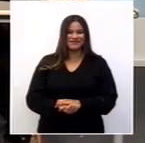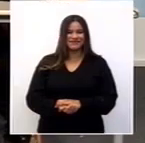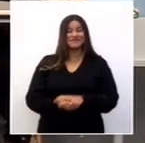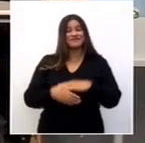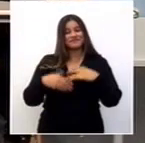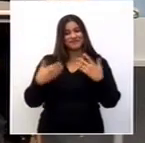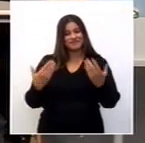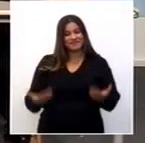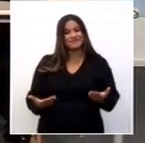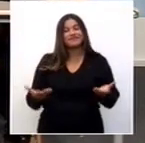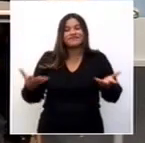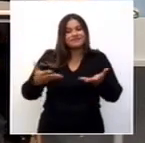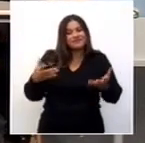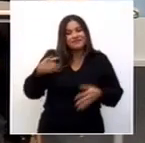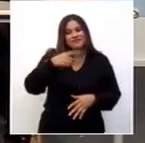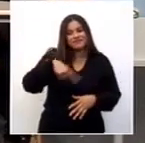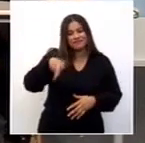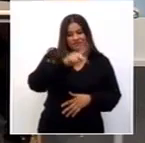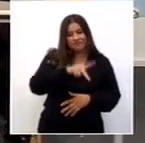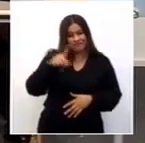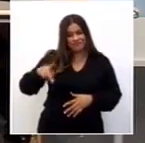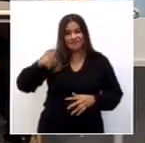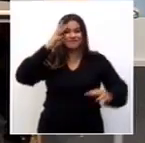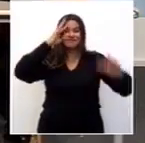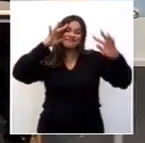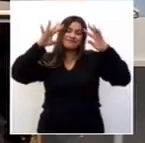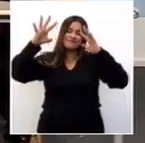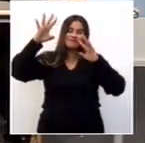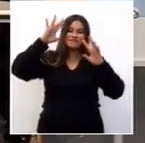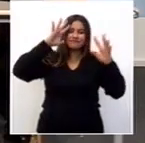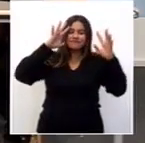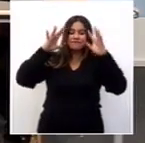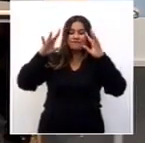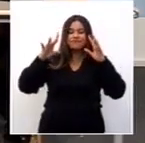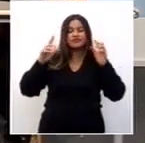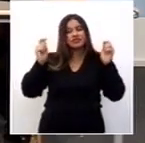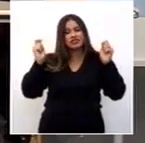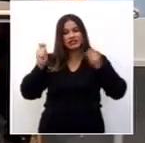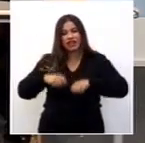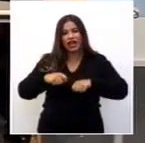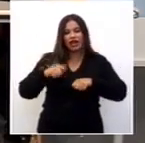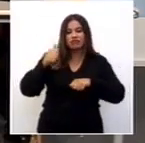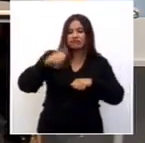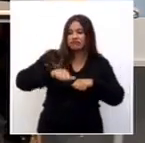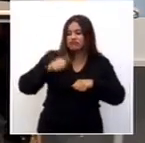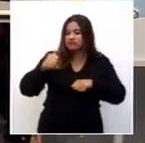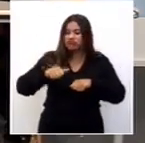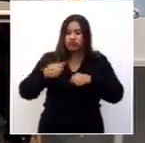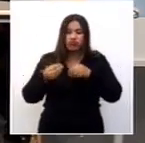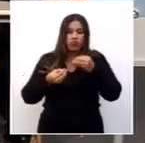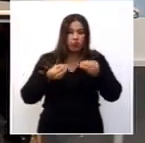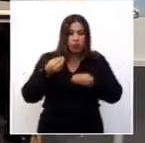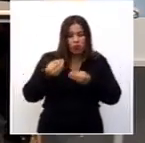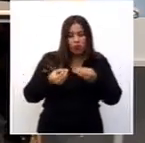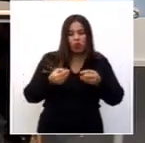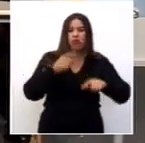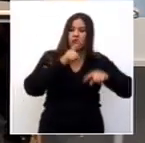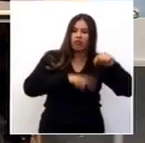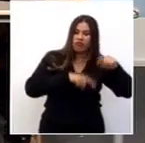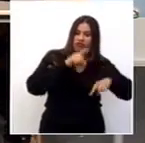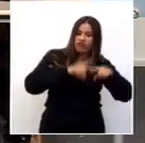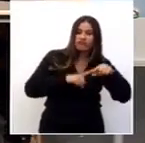Bom, agora que você já refletiu um pouco sobre como é possível realizar essa avaliação por meio de instrumentos